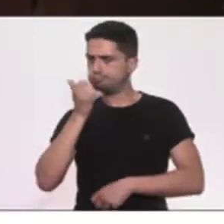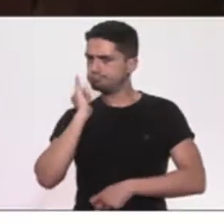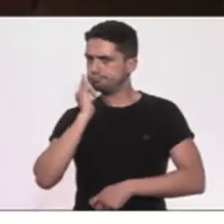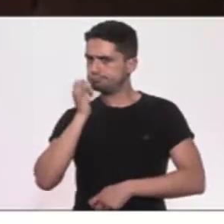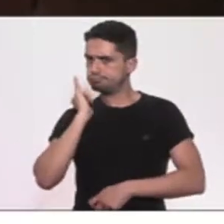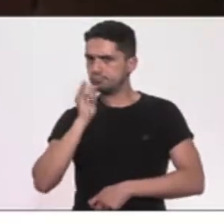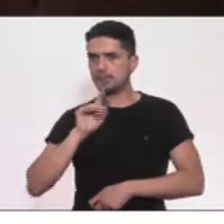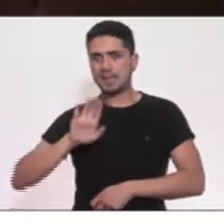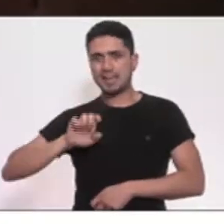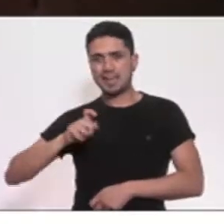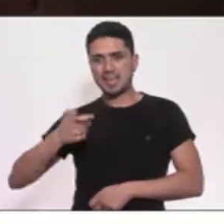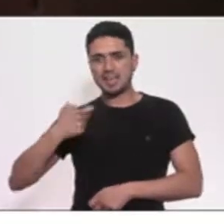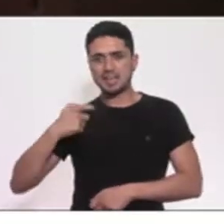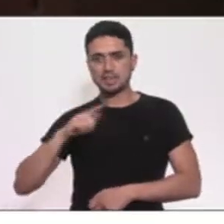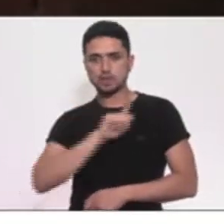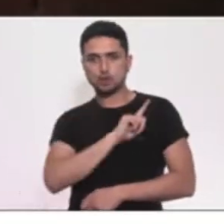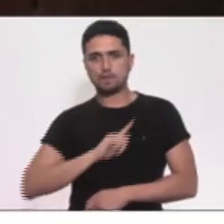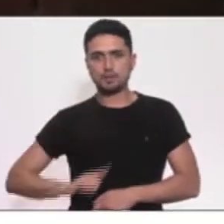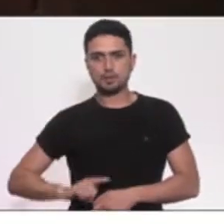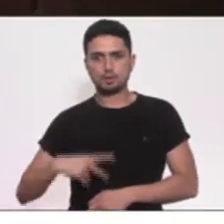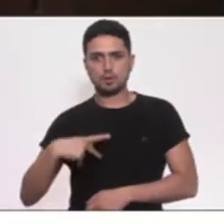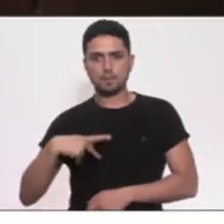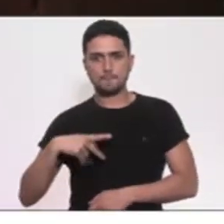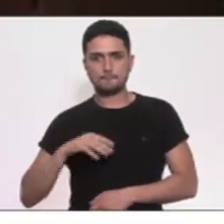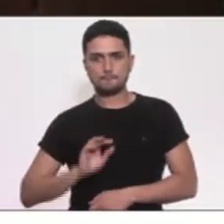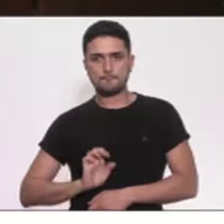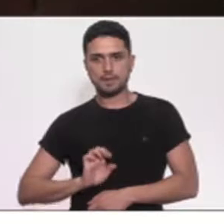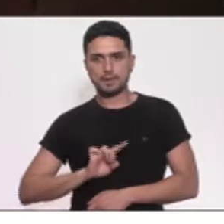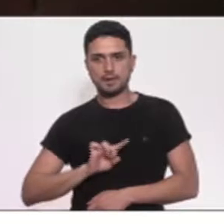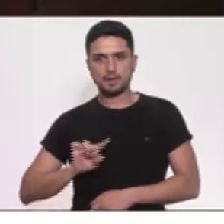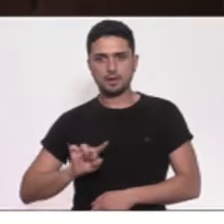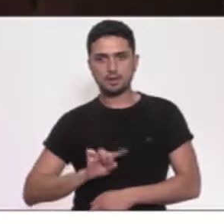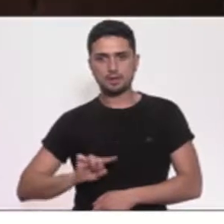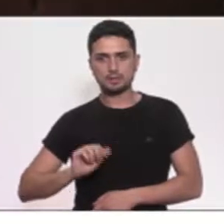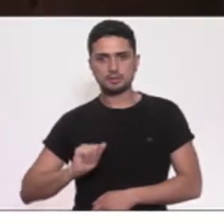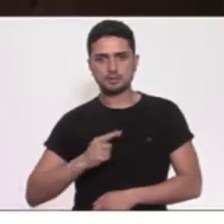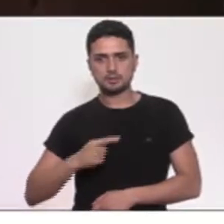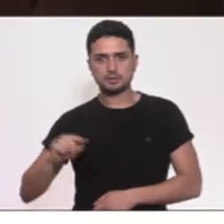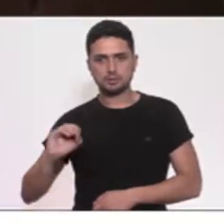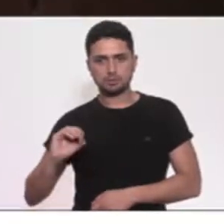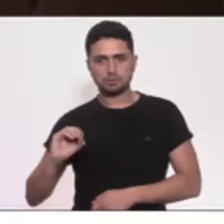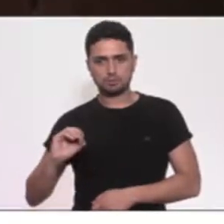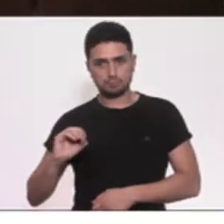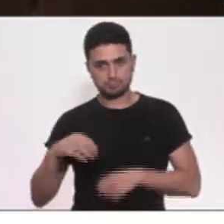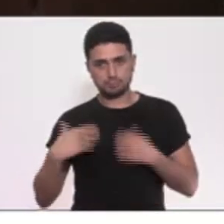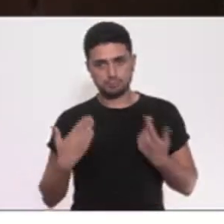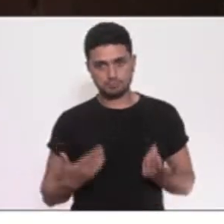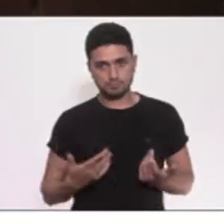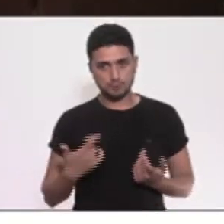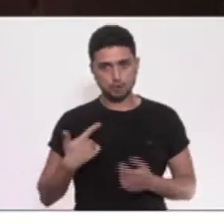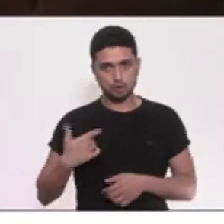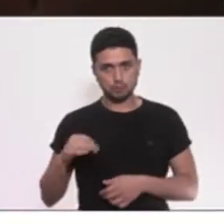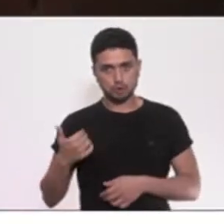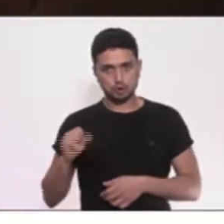no exercício de 2018. Eu quero dizer, senhor presidente,